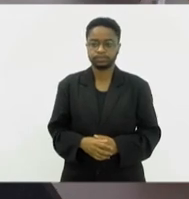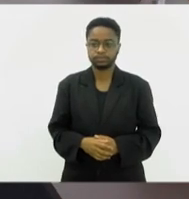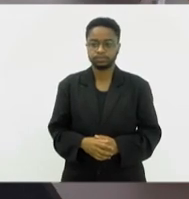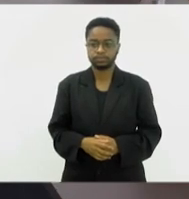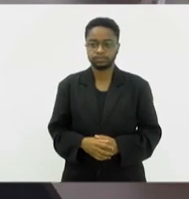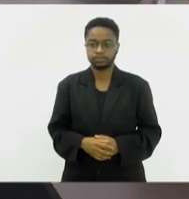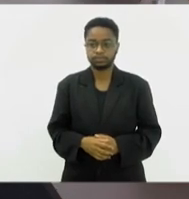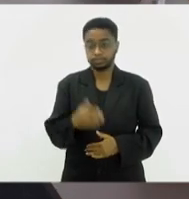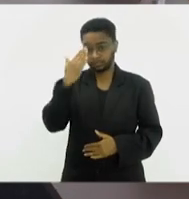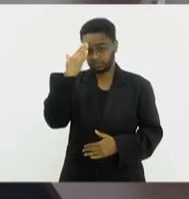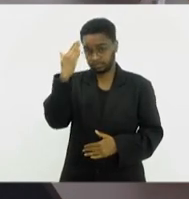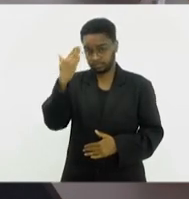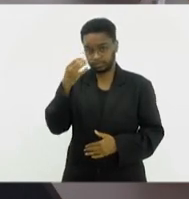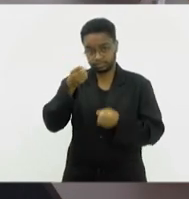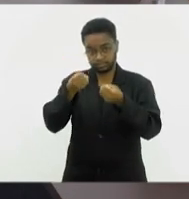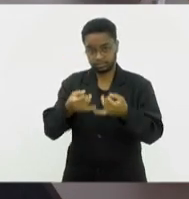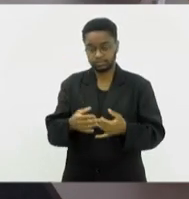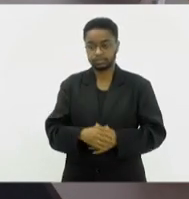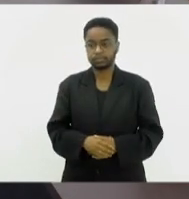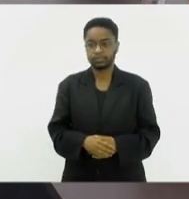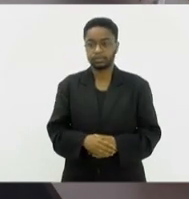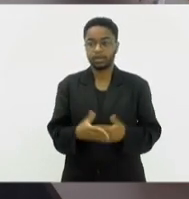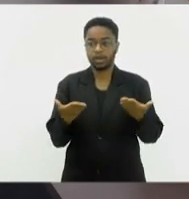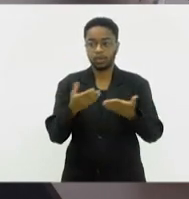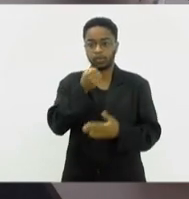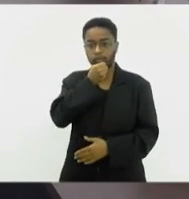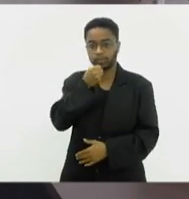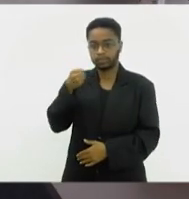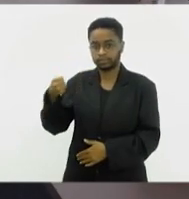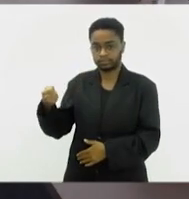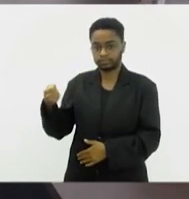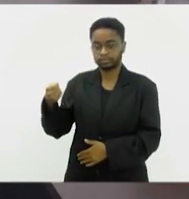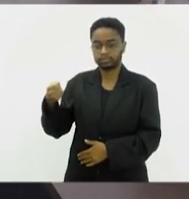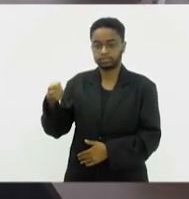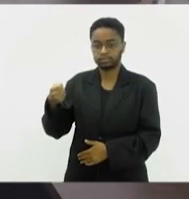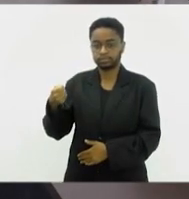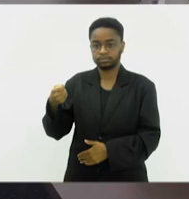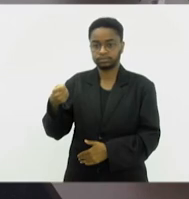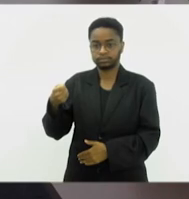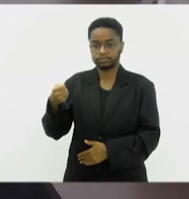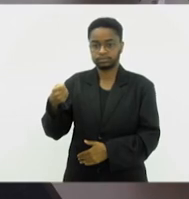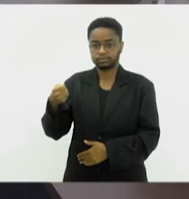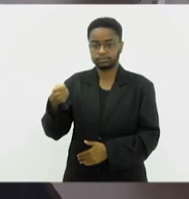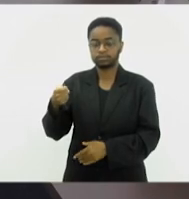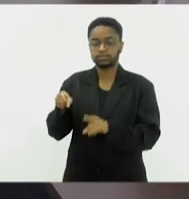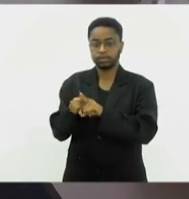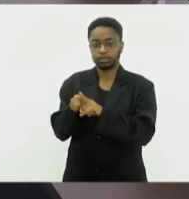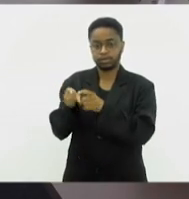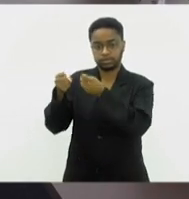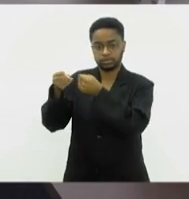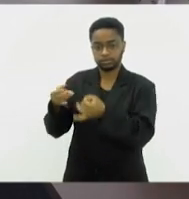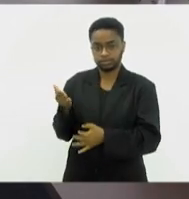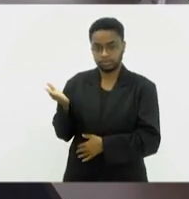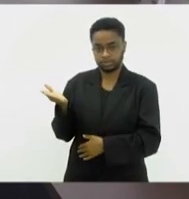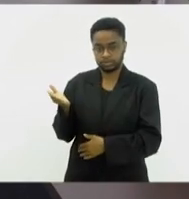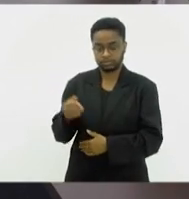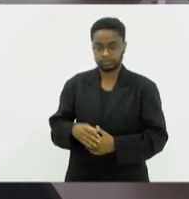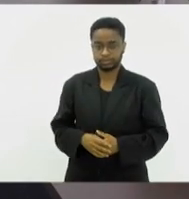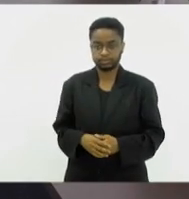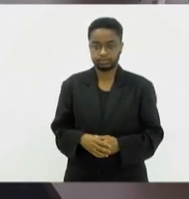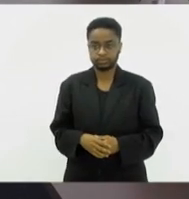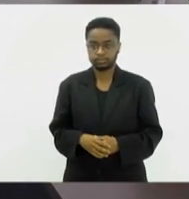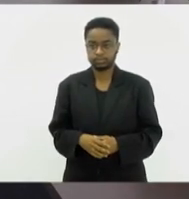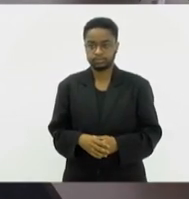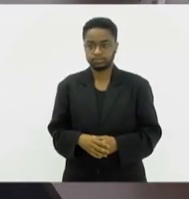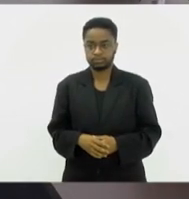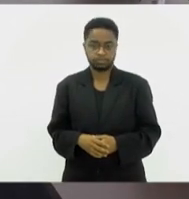Bom, te agradeço, obrigado. Obrigado. Passar a palavra agora para a senhora também fazer o mesmo... Como queira, o